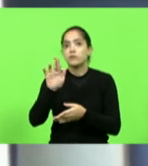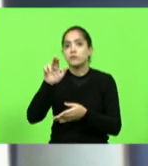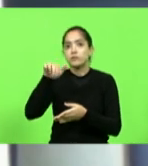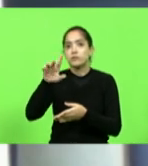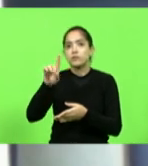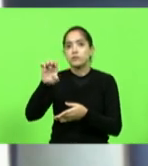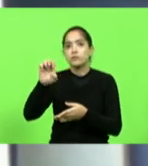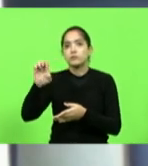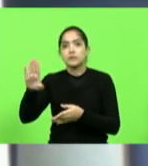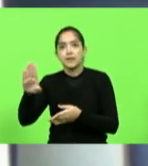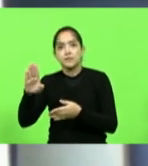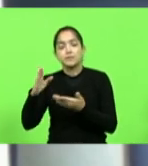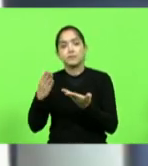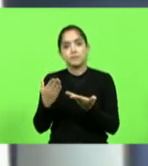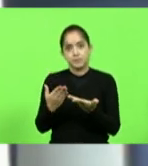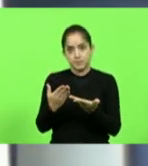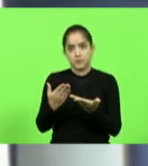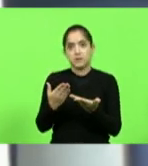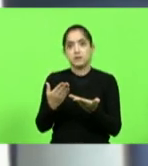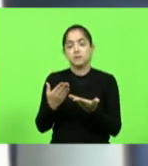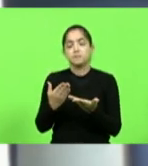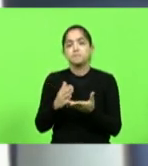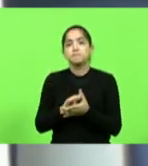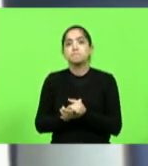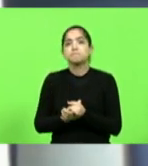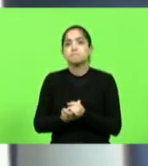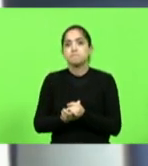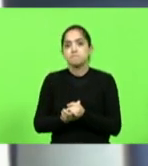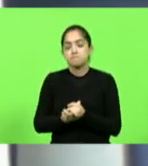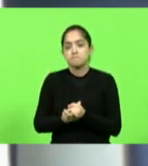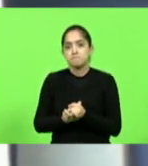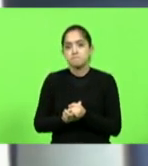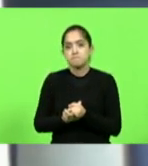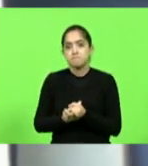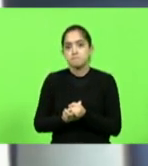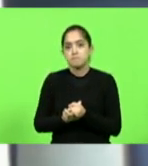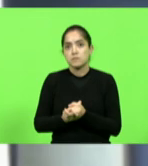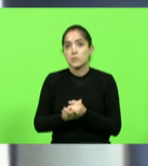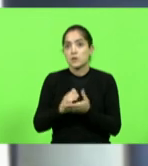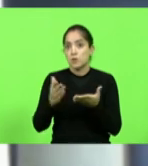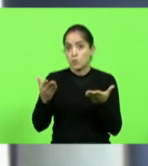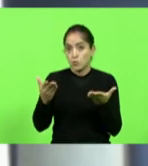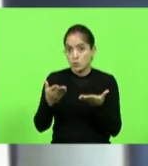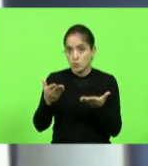Desenvolvimento da Educação e Valorização dos Profissionais da Educação. Com isso,